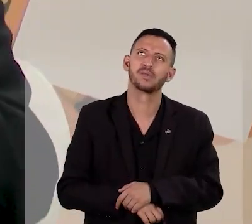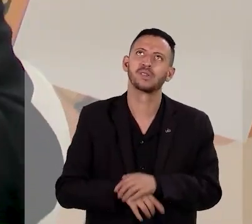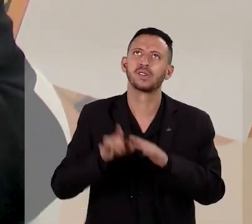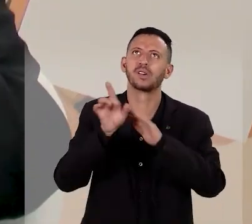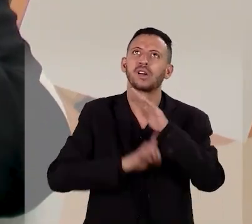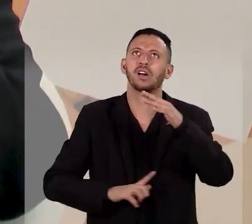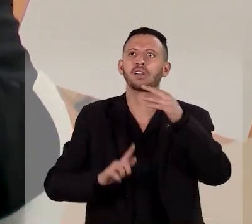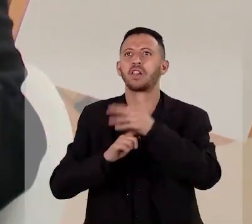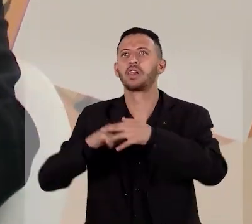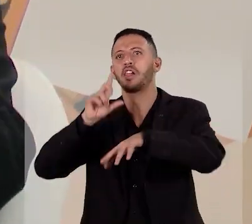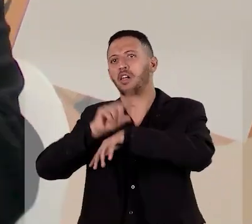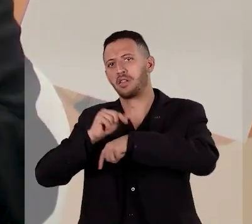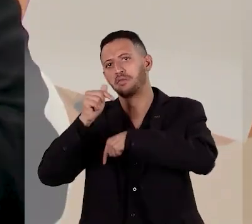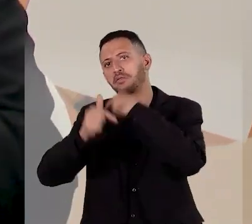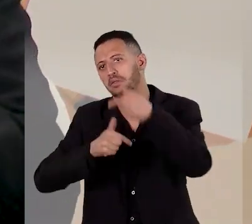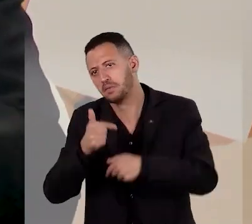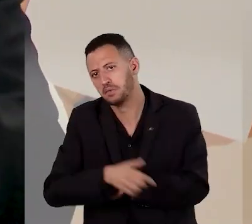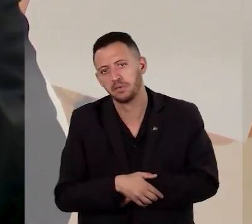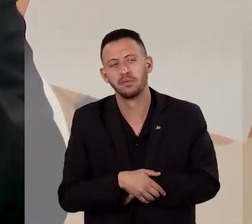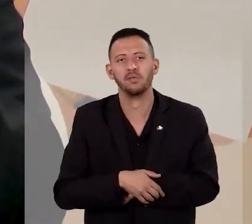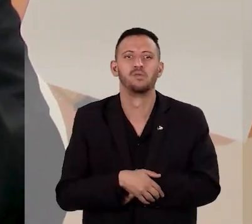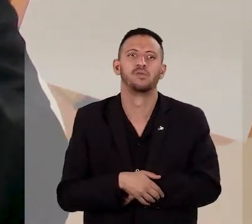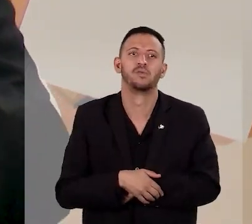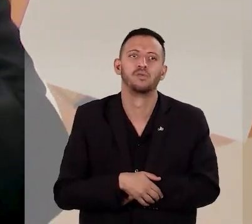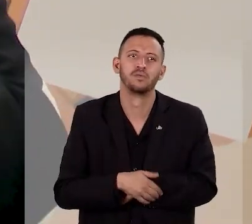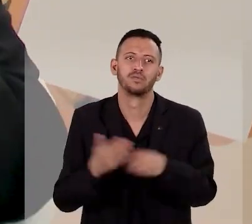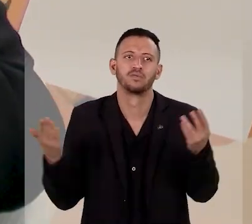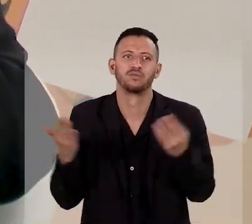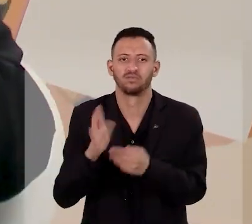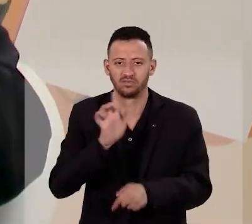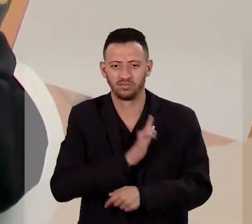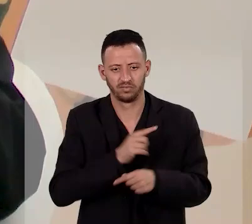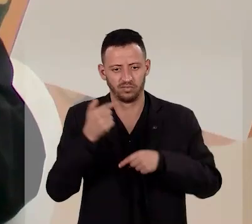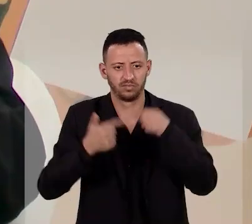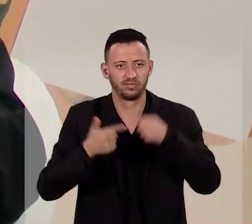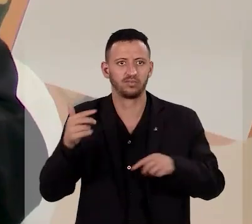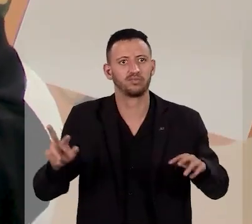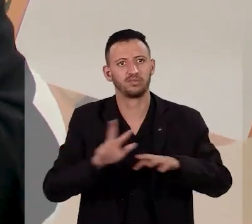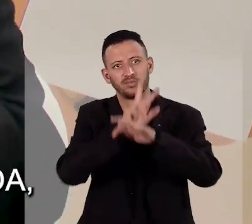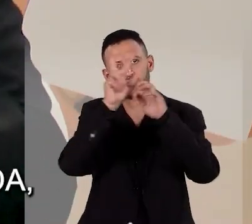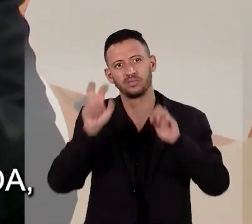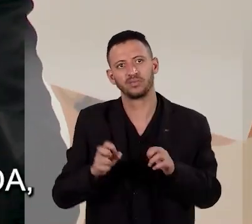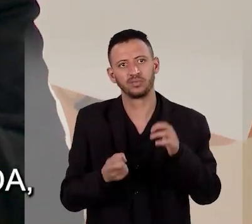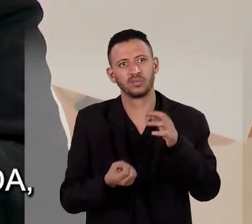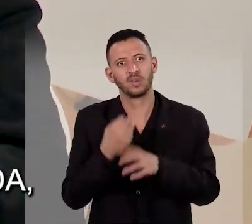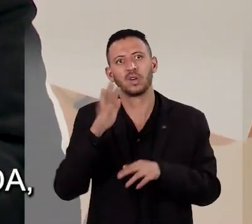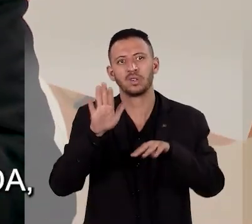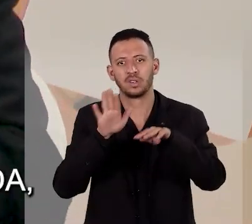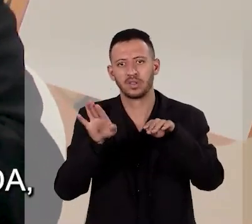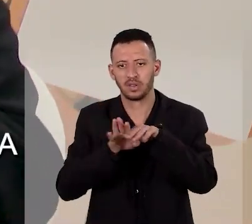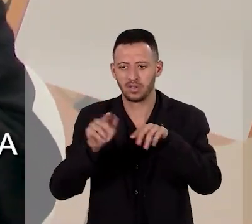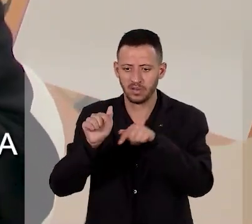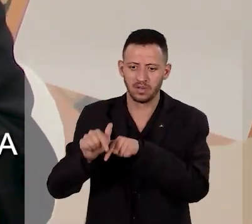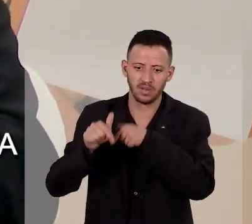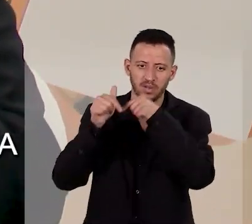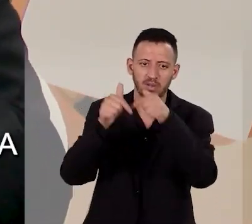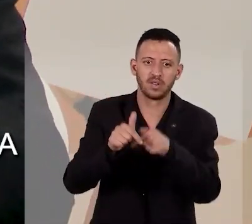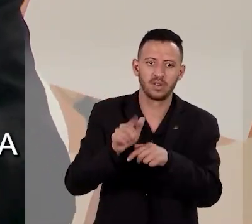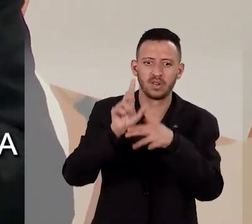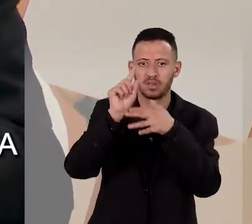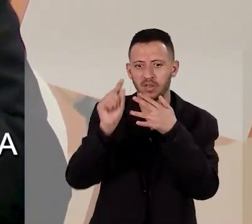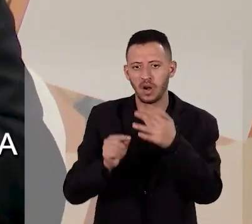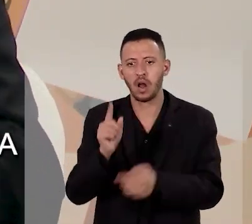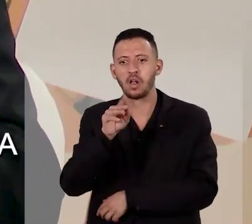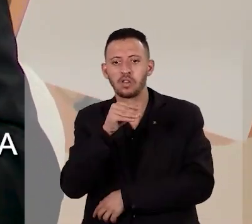existe direito a limite de jornada, agora que se discute, não é, a questão da redução da jornada, mas também